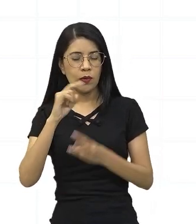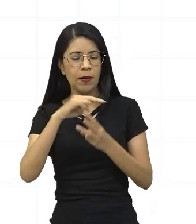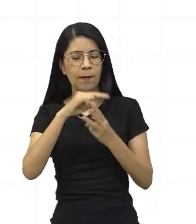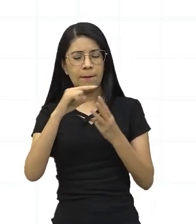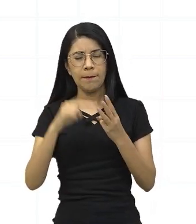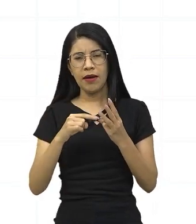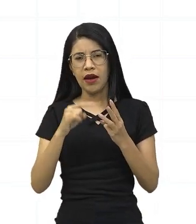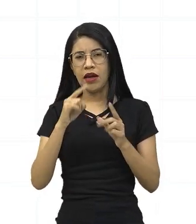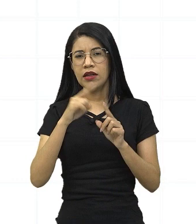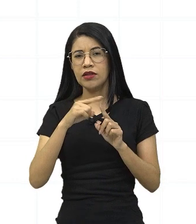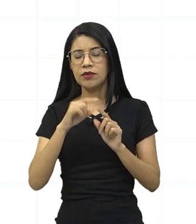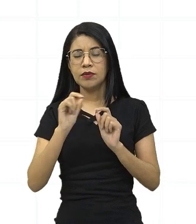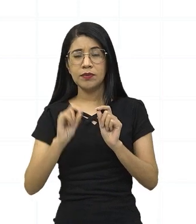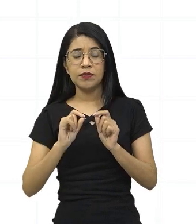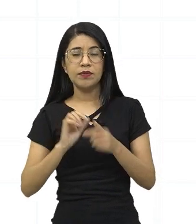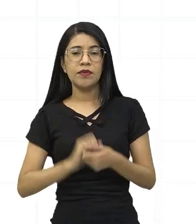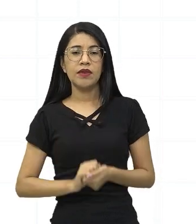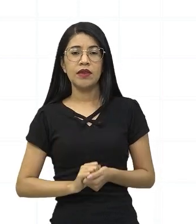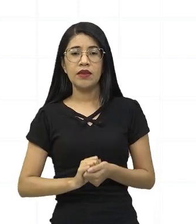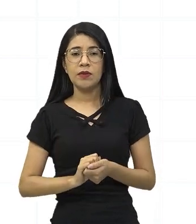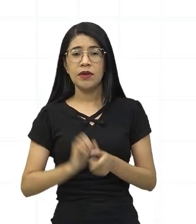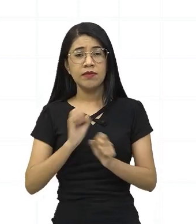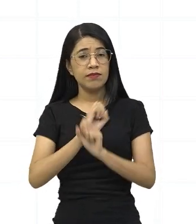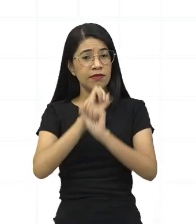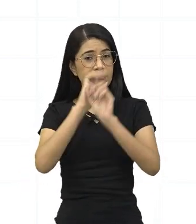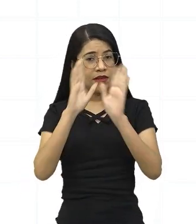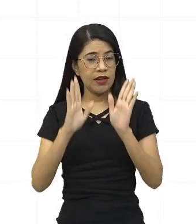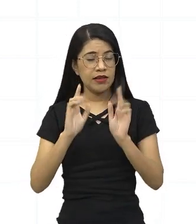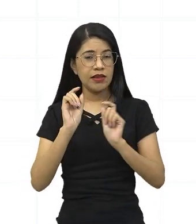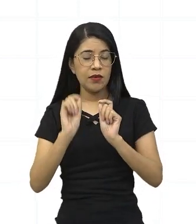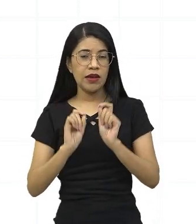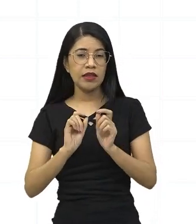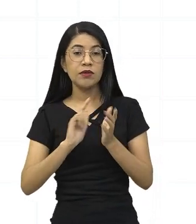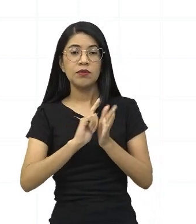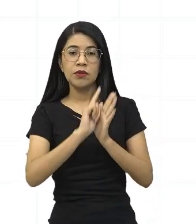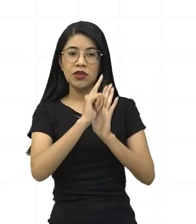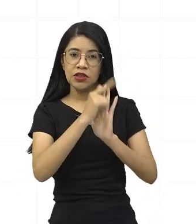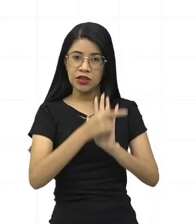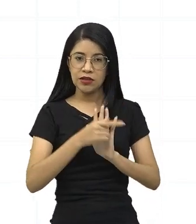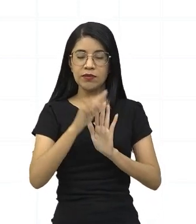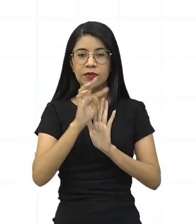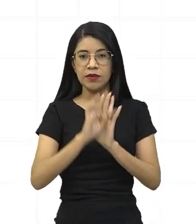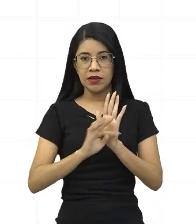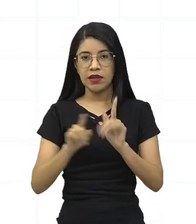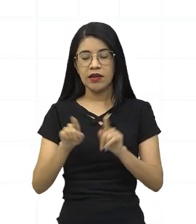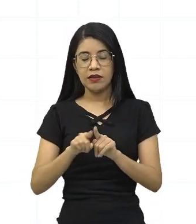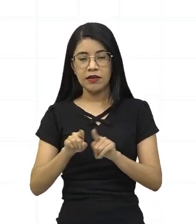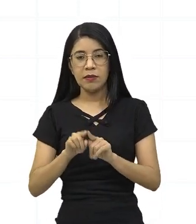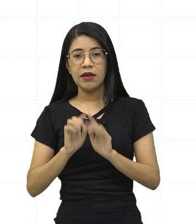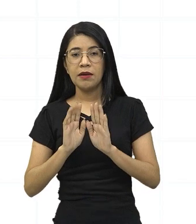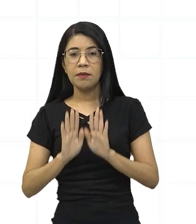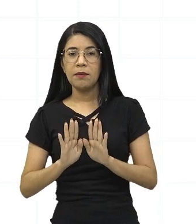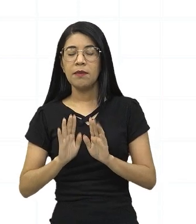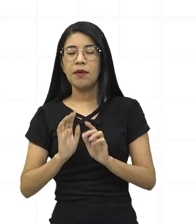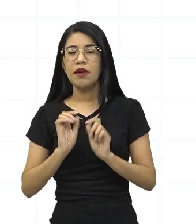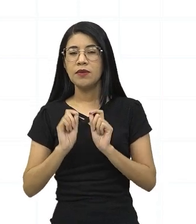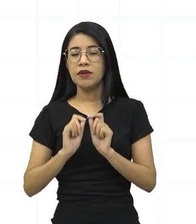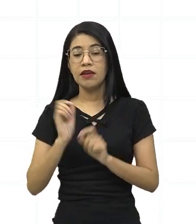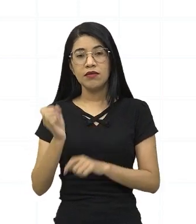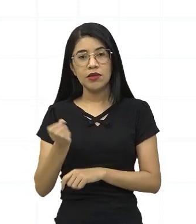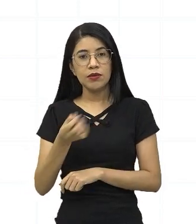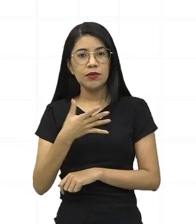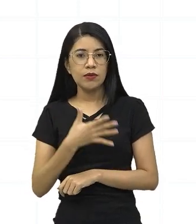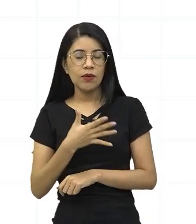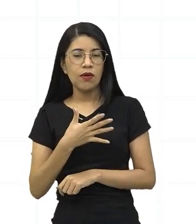Para início, né, nós vamos esclarecer para vocês que são gêneros textuais. São gêneros textuais